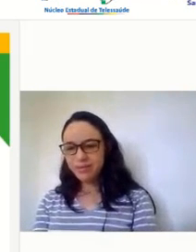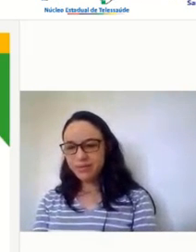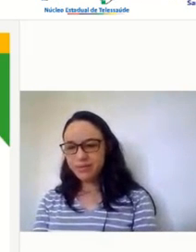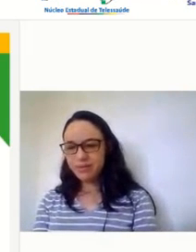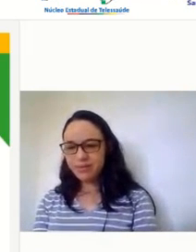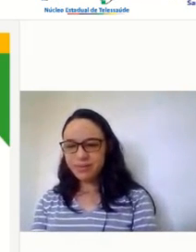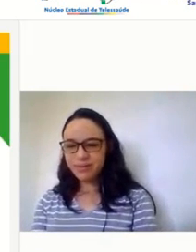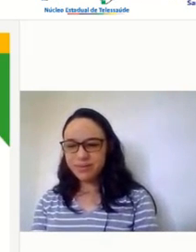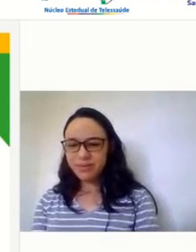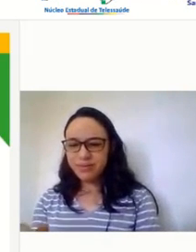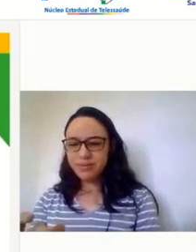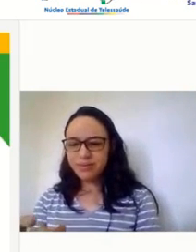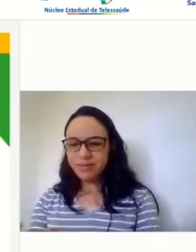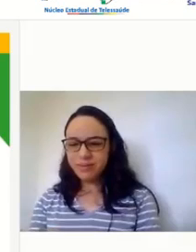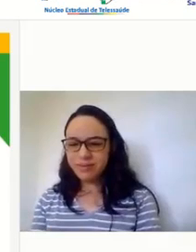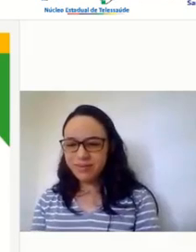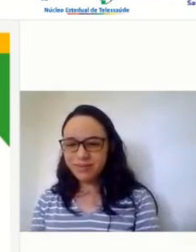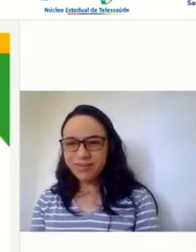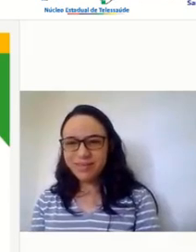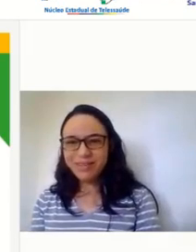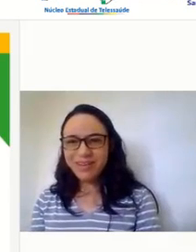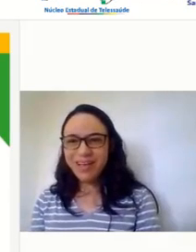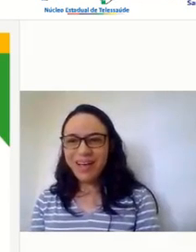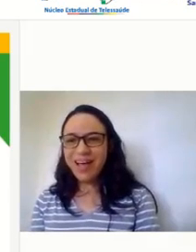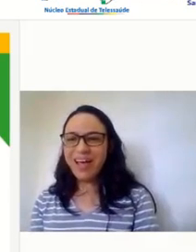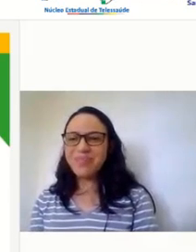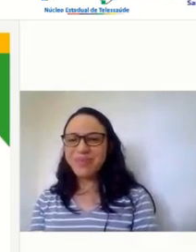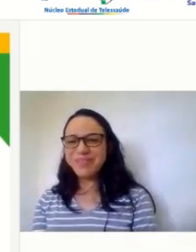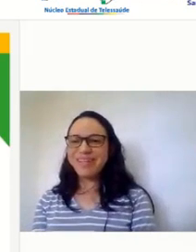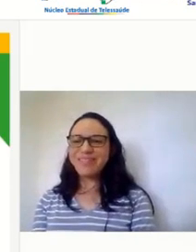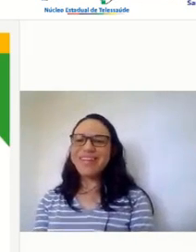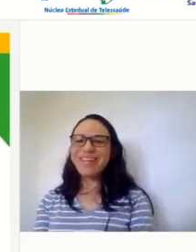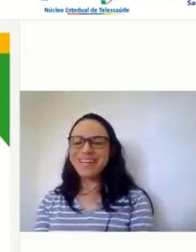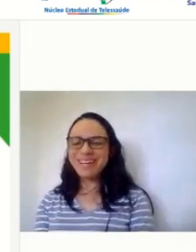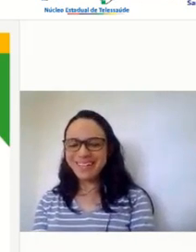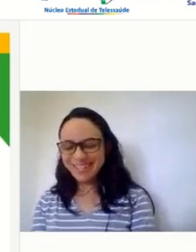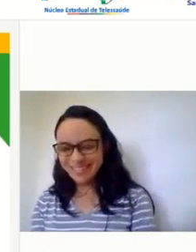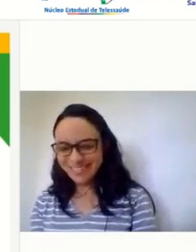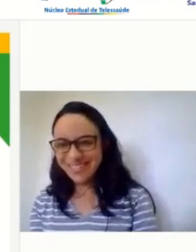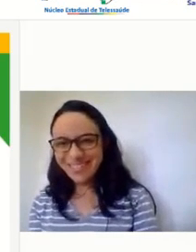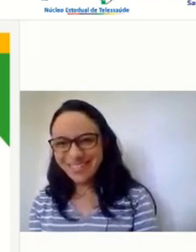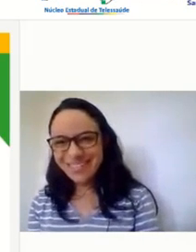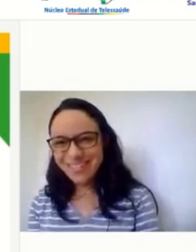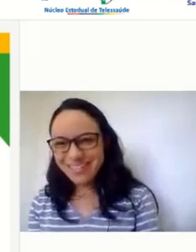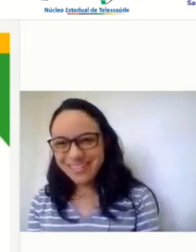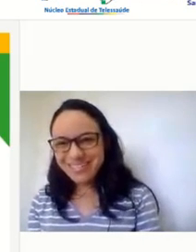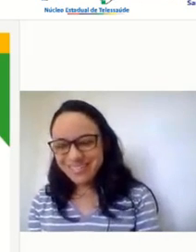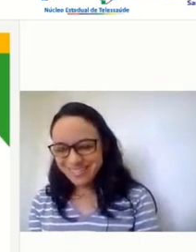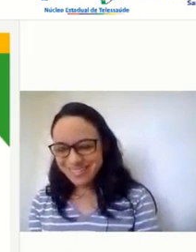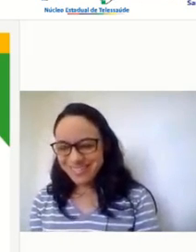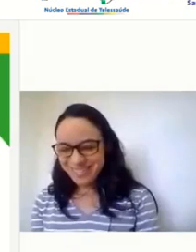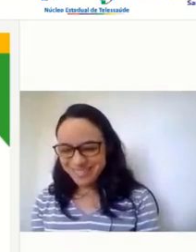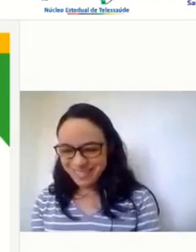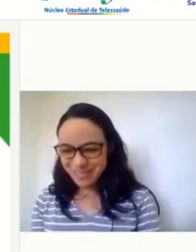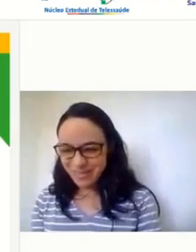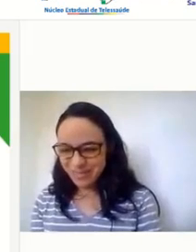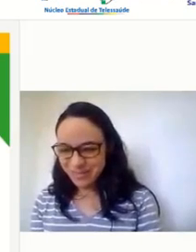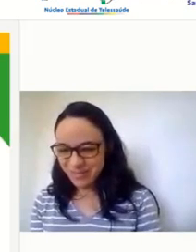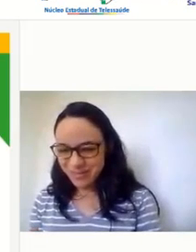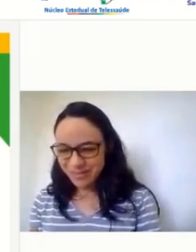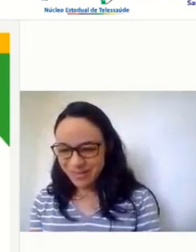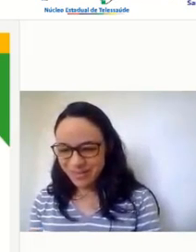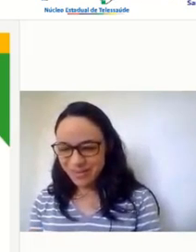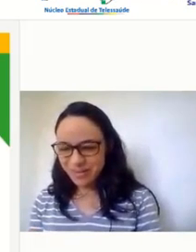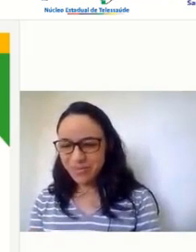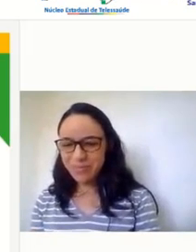mais obrigada desculpe mesmo qualquer seu raciocínio é